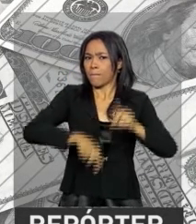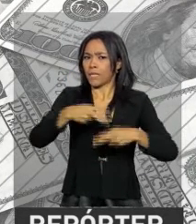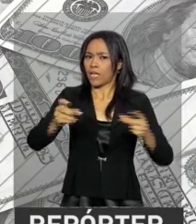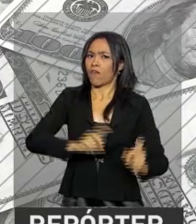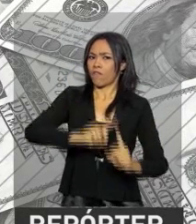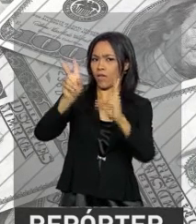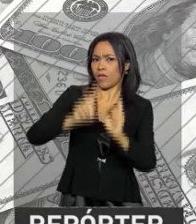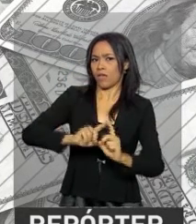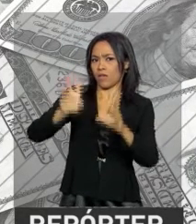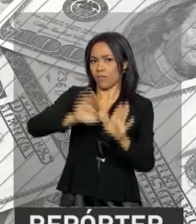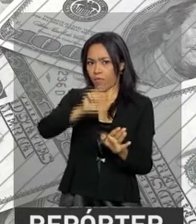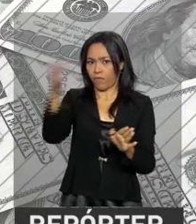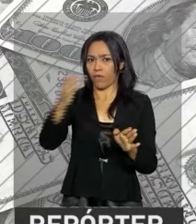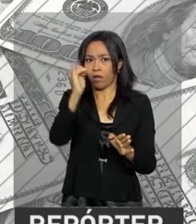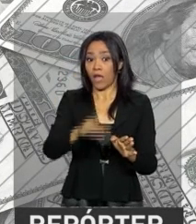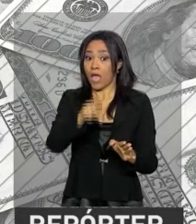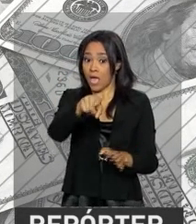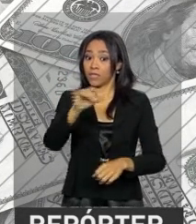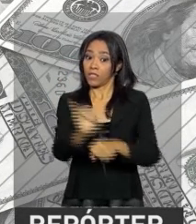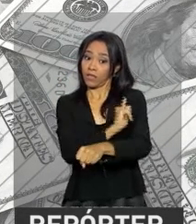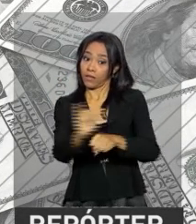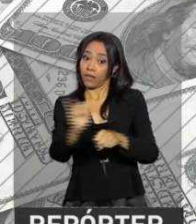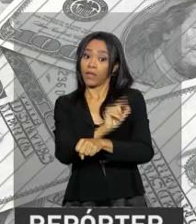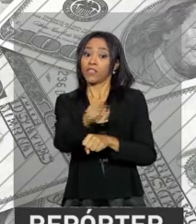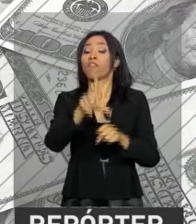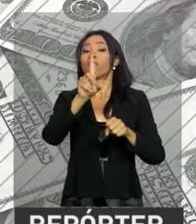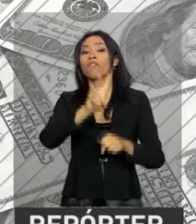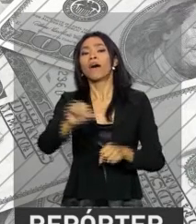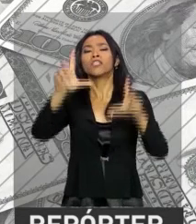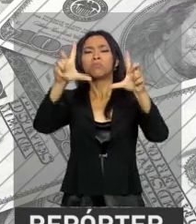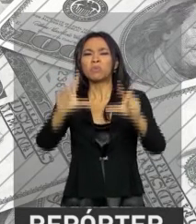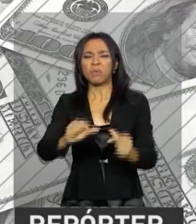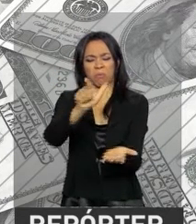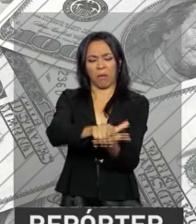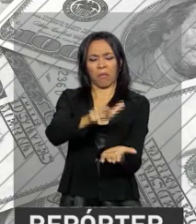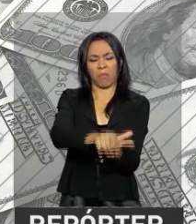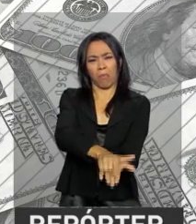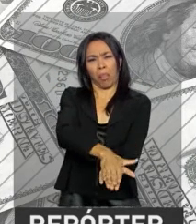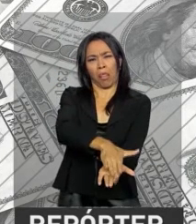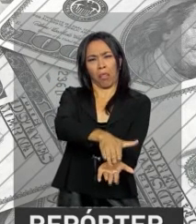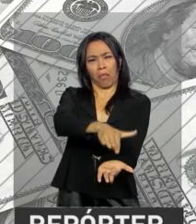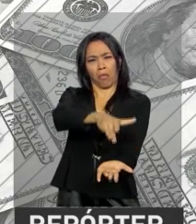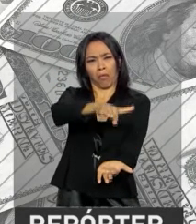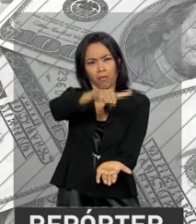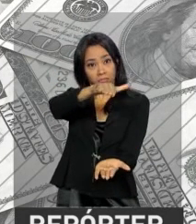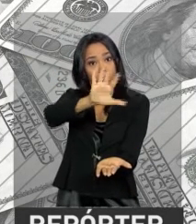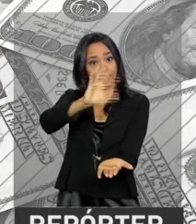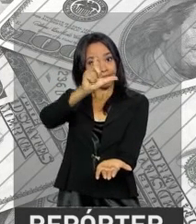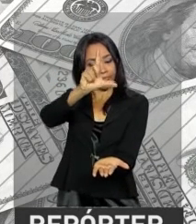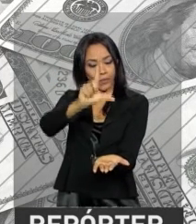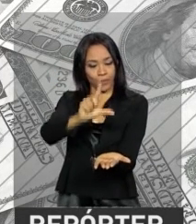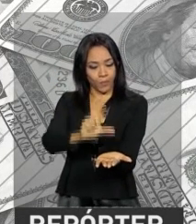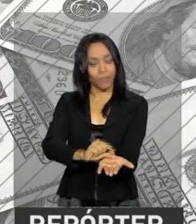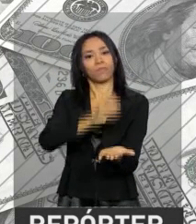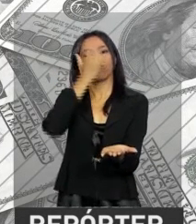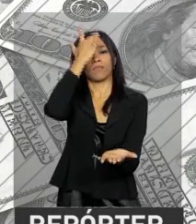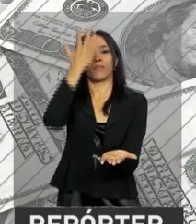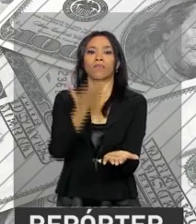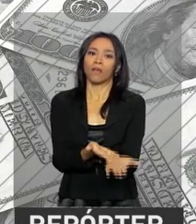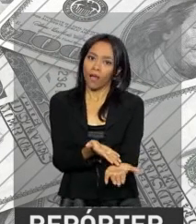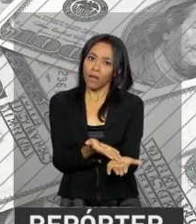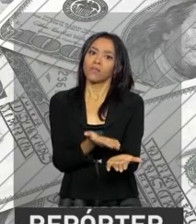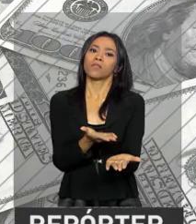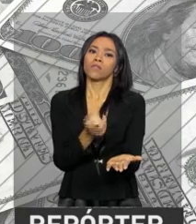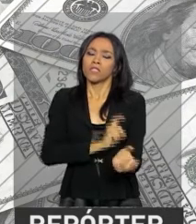modal aéreo a ferramenta vai eliminar a papelada e reduzir o prazo médio dos processos de exportação